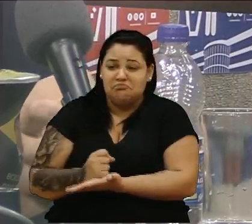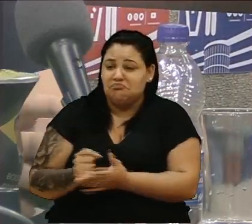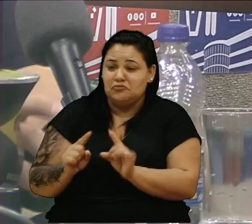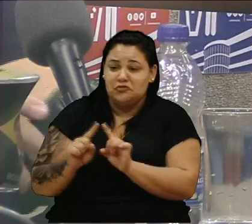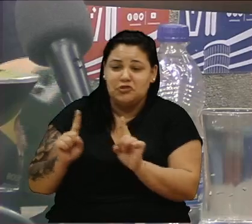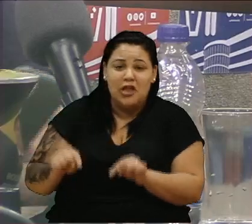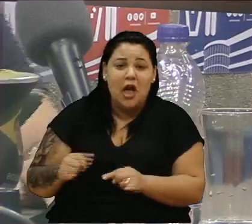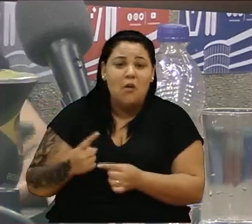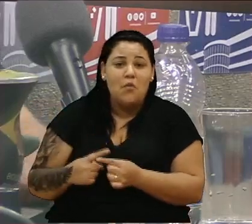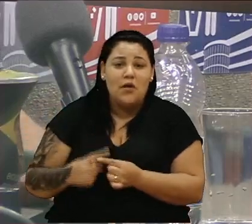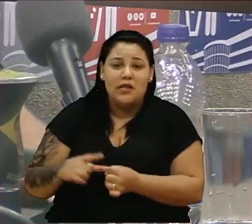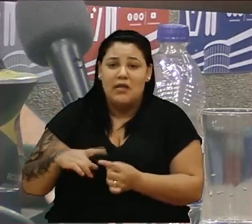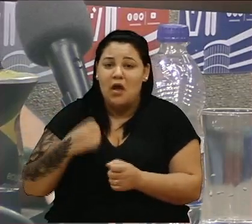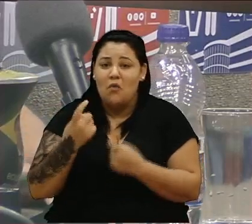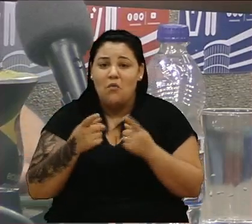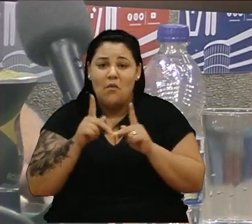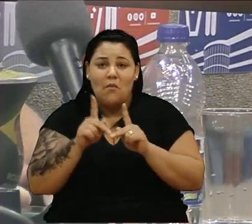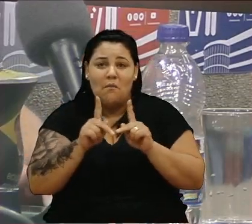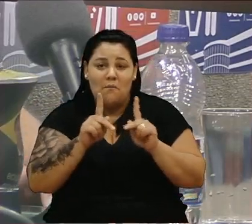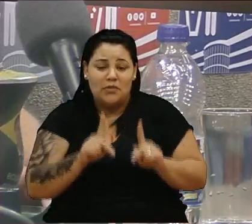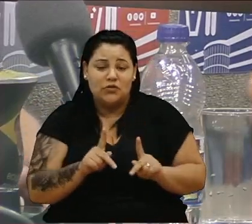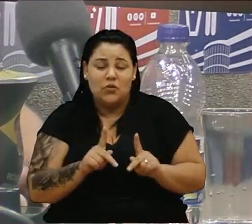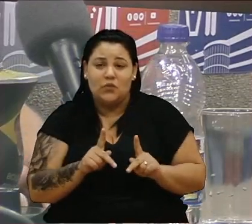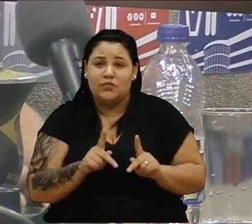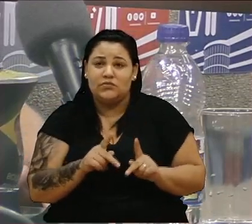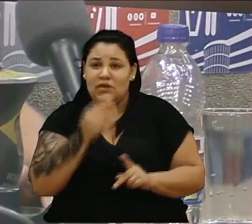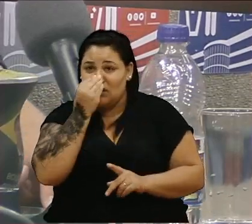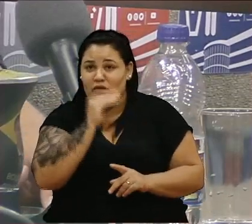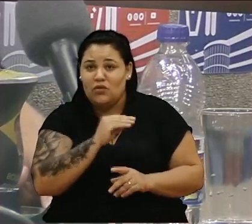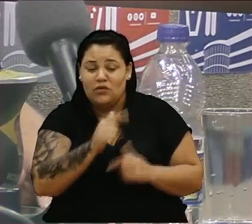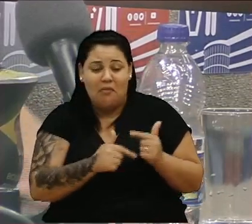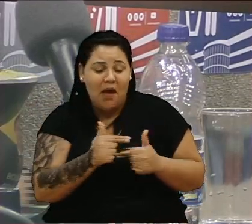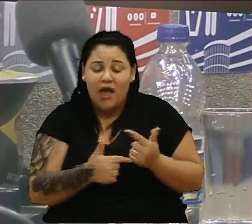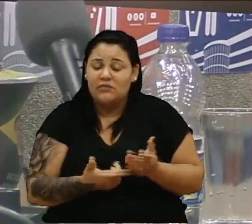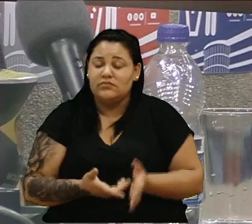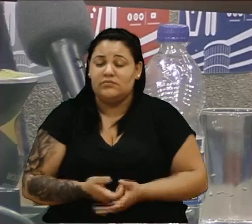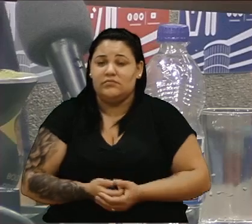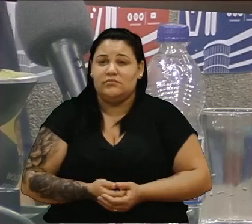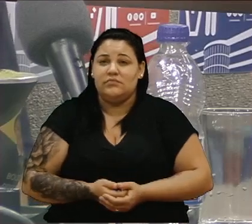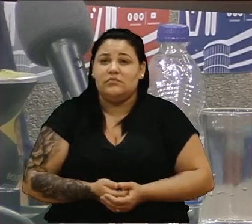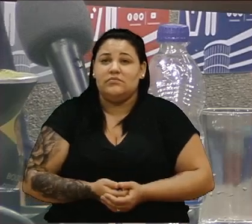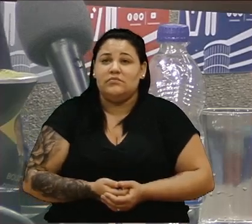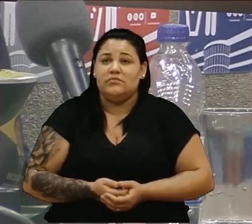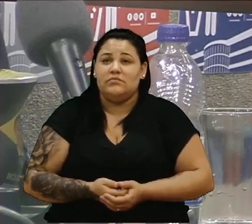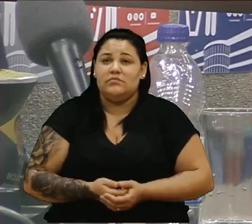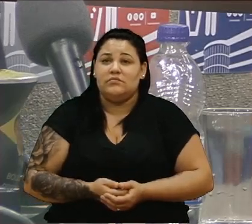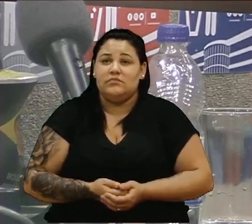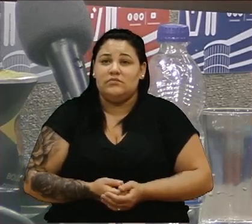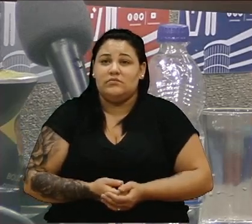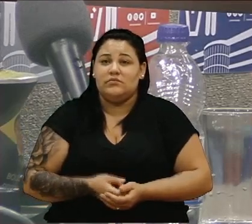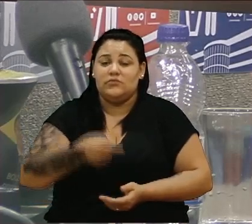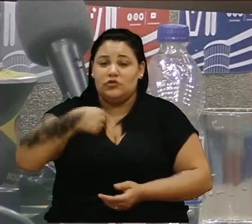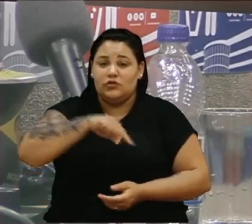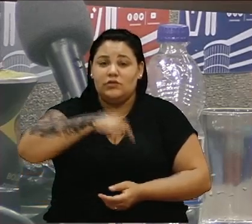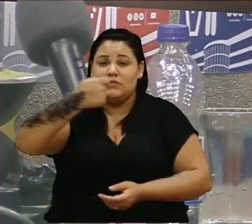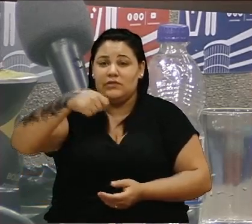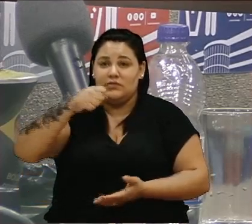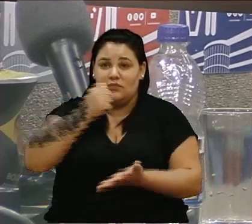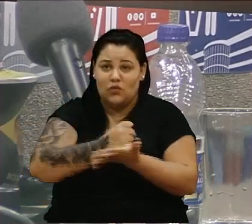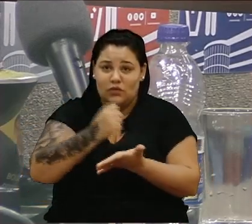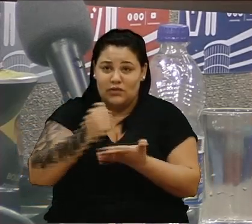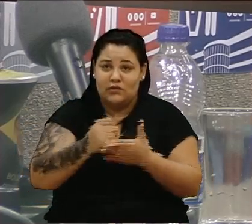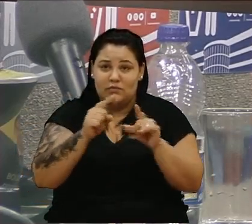porque tem alguém que está sentando em cima do processo, literalmente. Nós precisamos desse efetivo